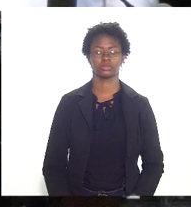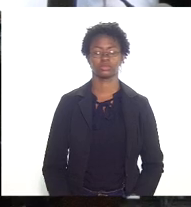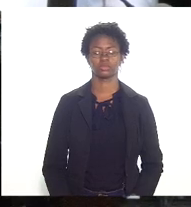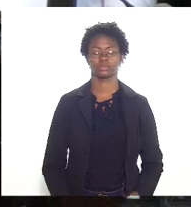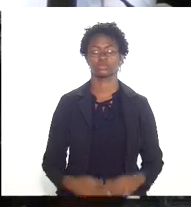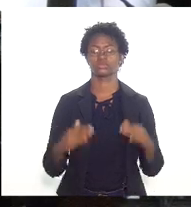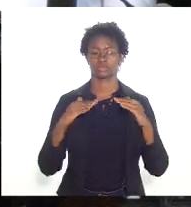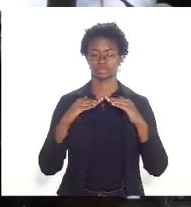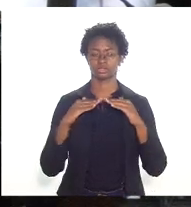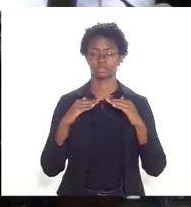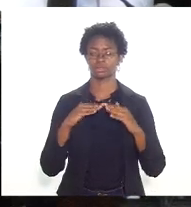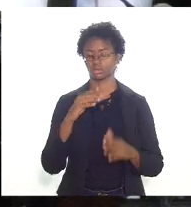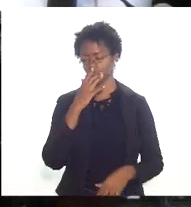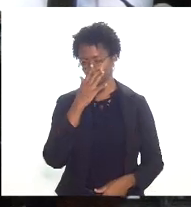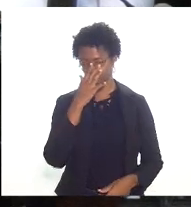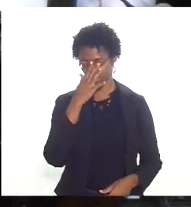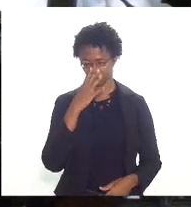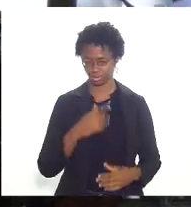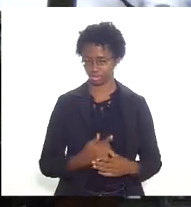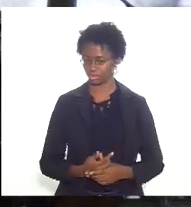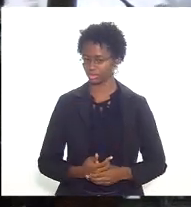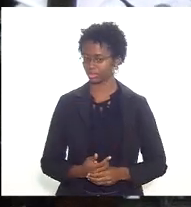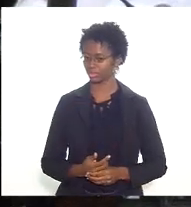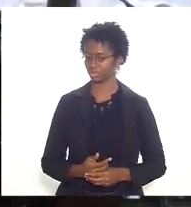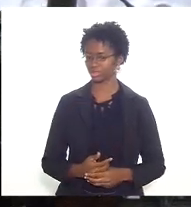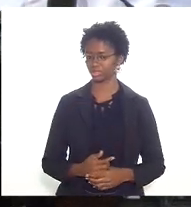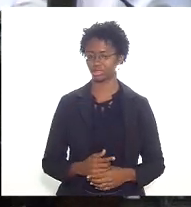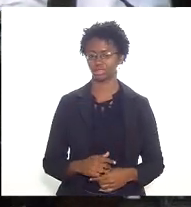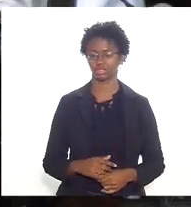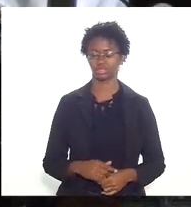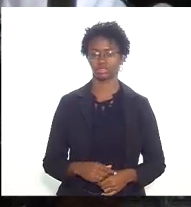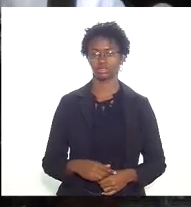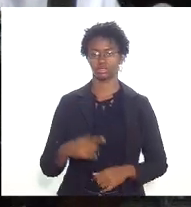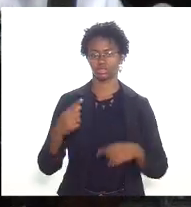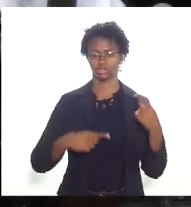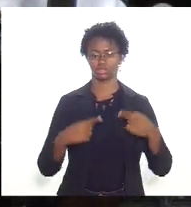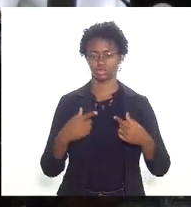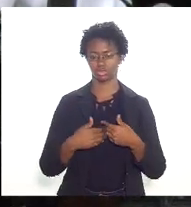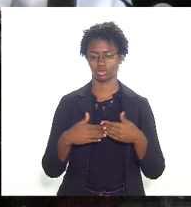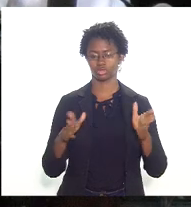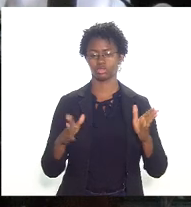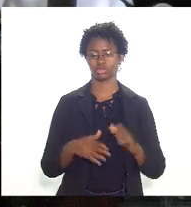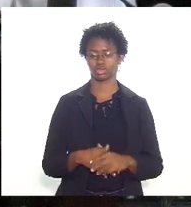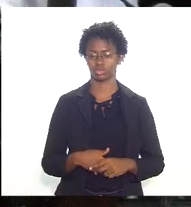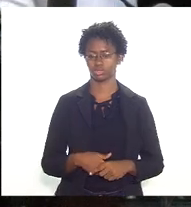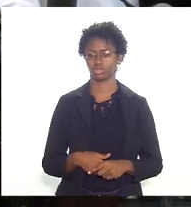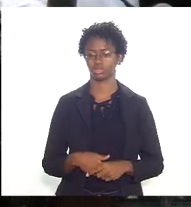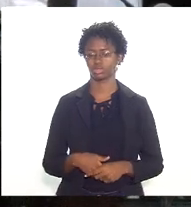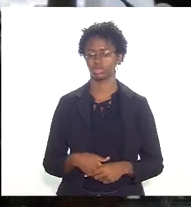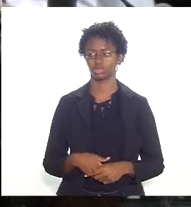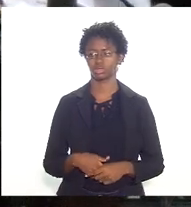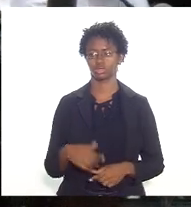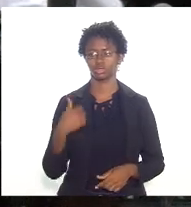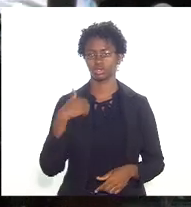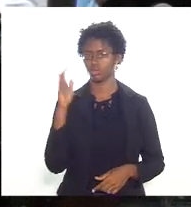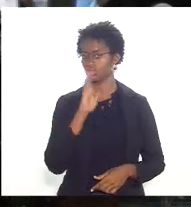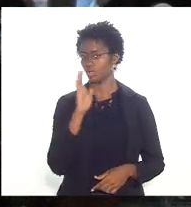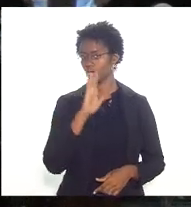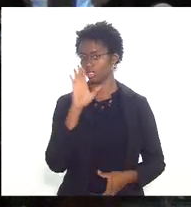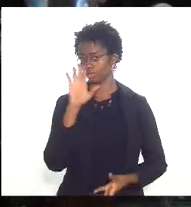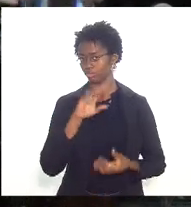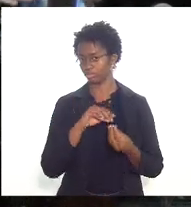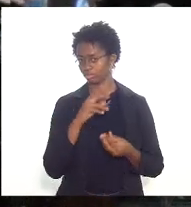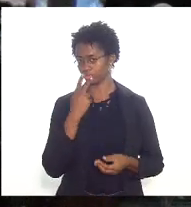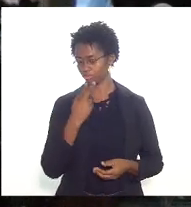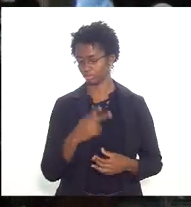e favoráveis o presidente os pareceres emitidos em discussão vai ser Serei rápido aqui